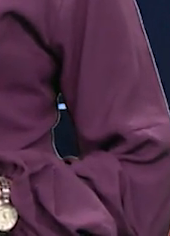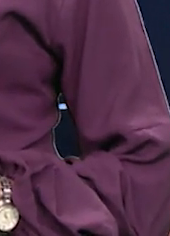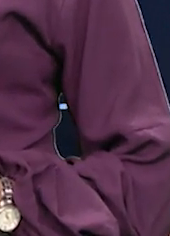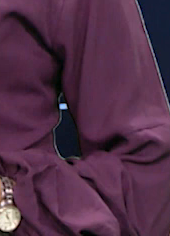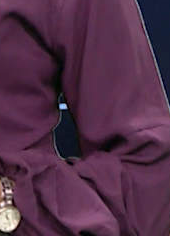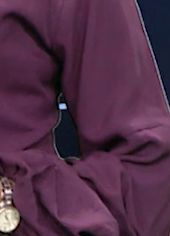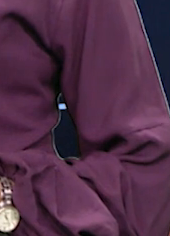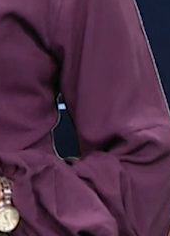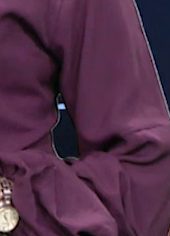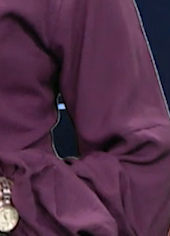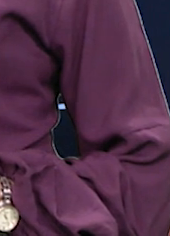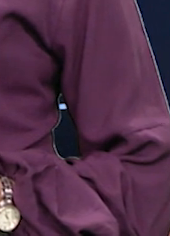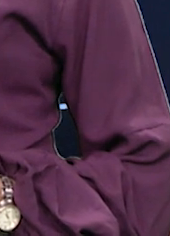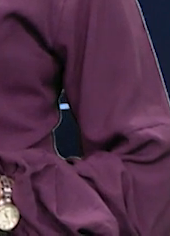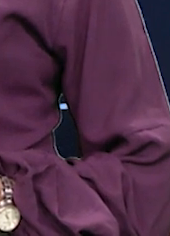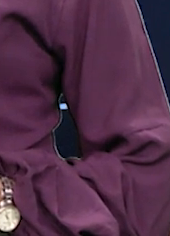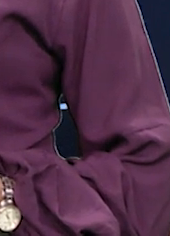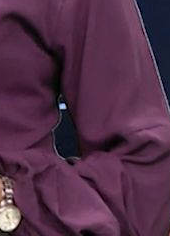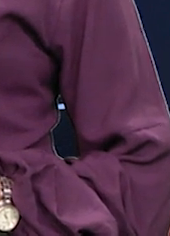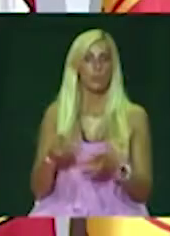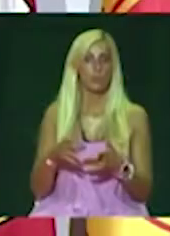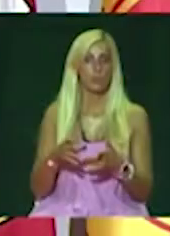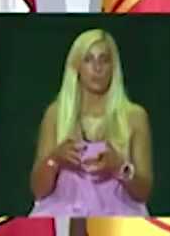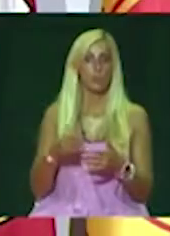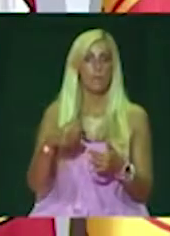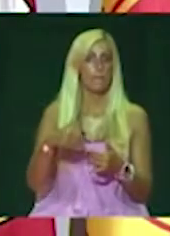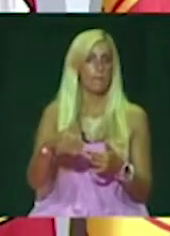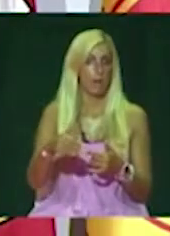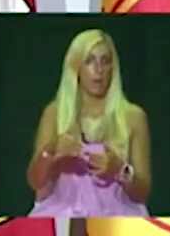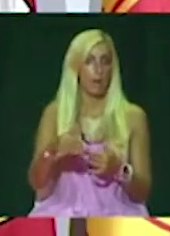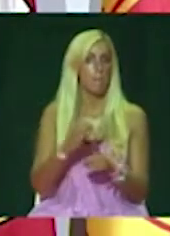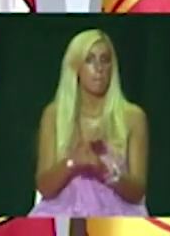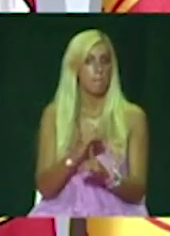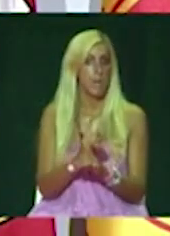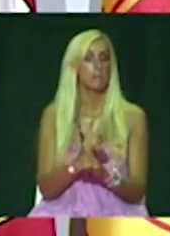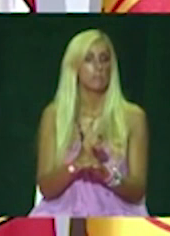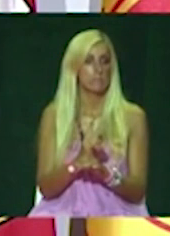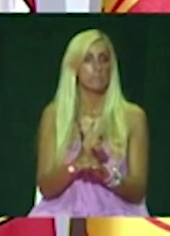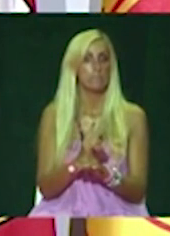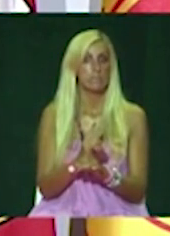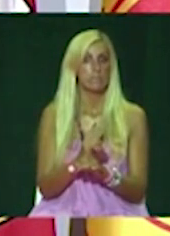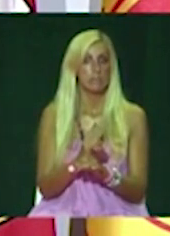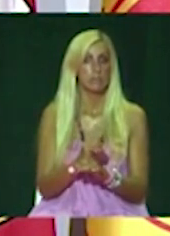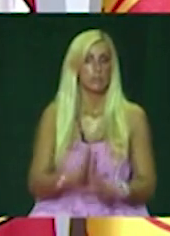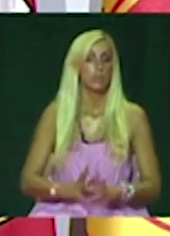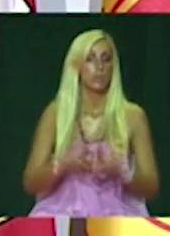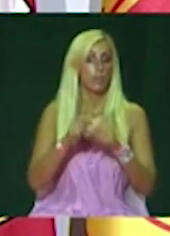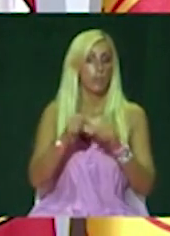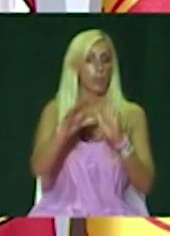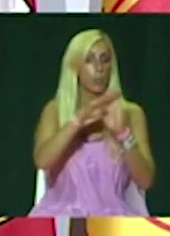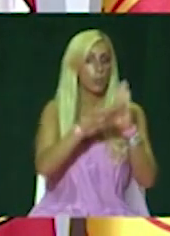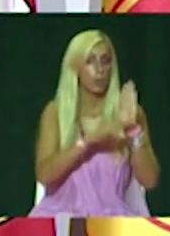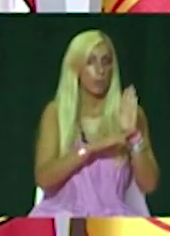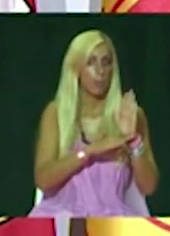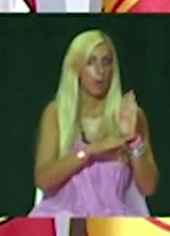encerramento do Congresso Nacional do Partido Socialista. Vamos mesmo apostar no desenvolvimento do programa